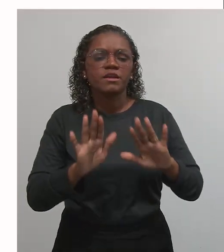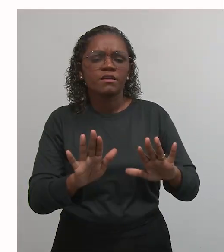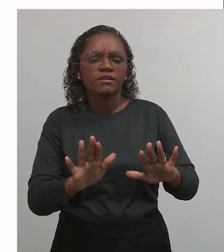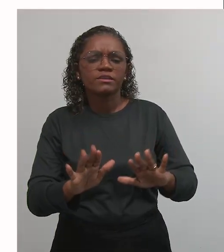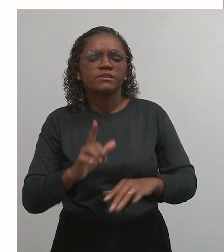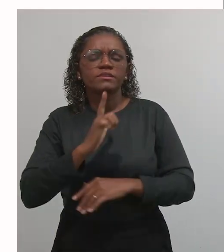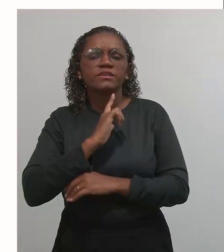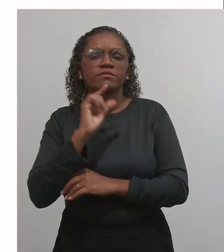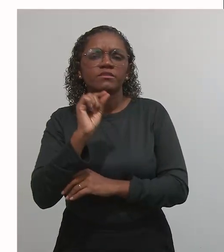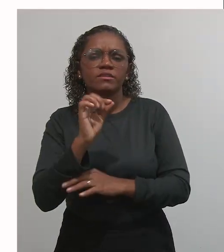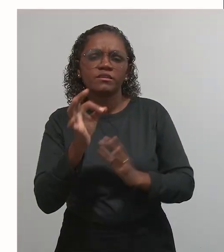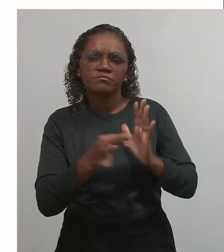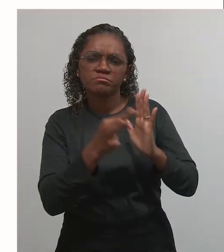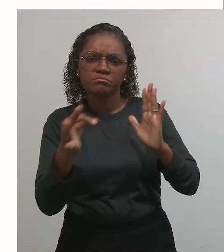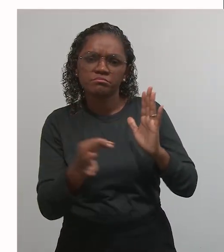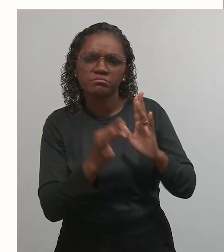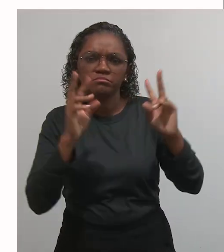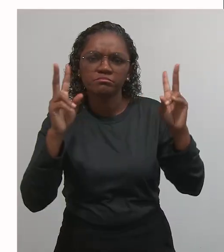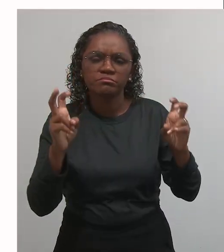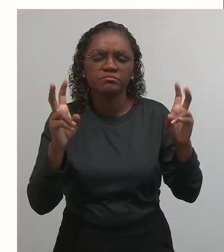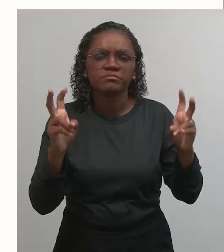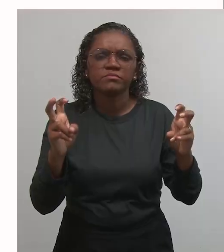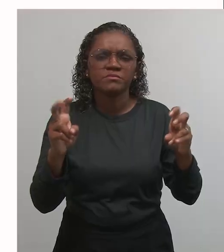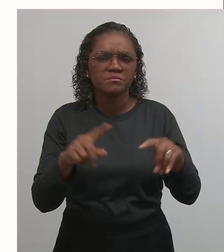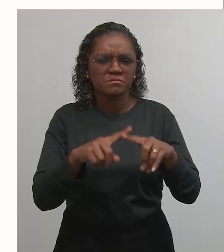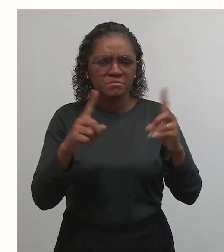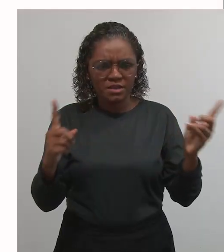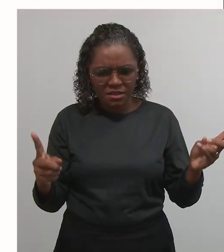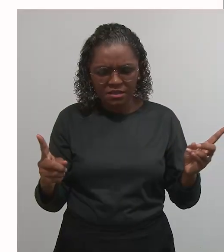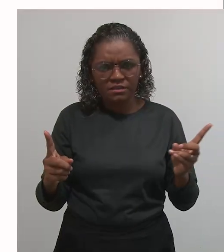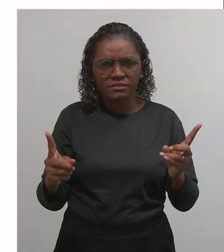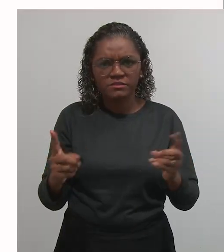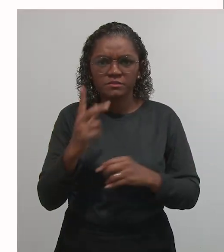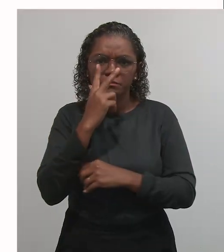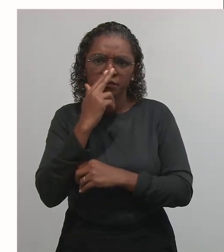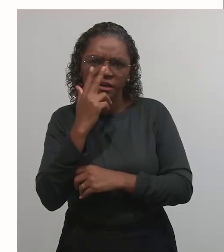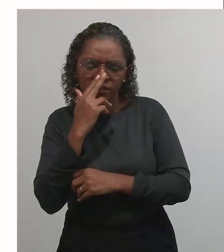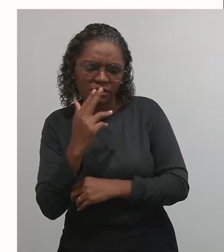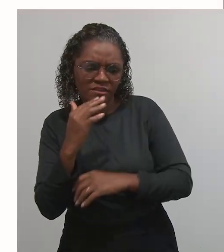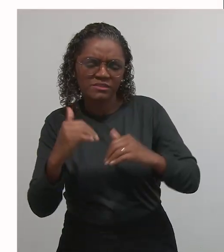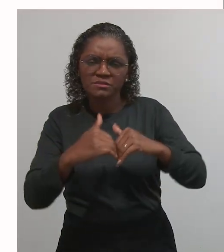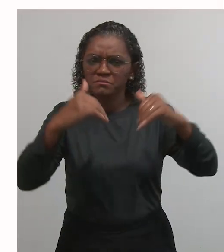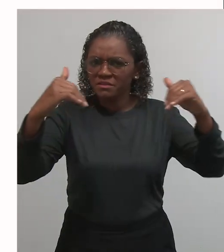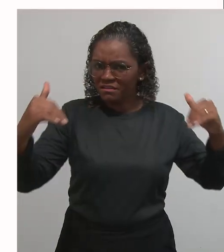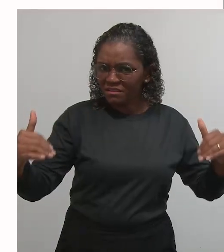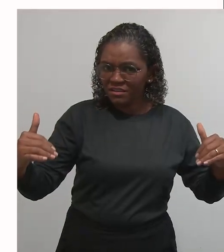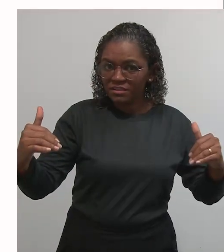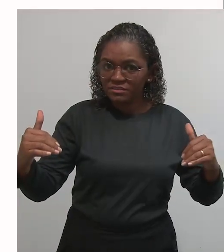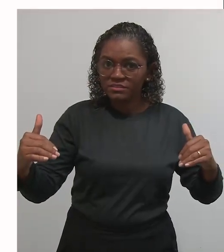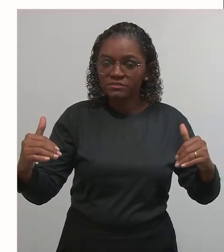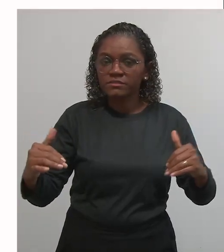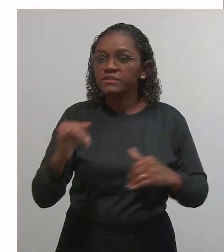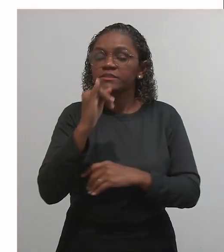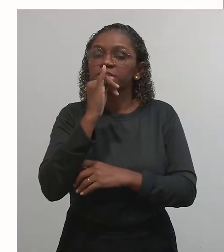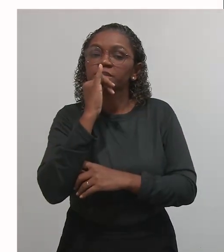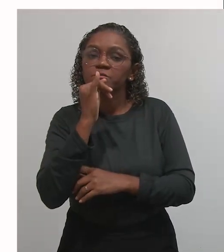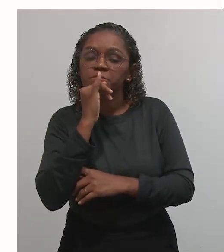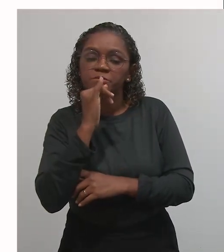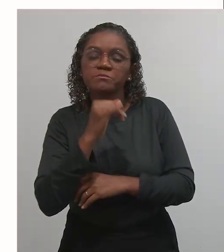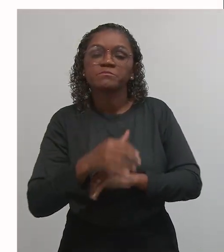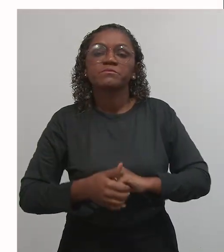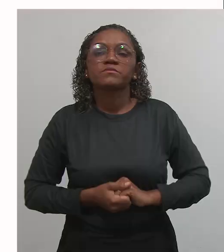crítica que essas teorias idealistas, elas são descoladas da realidade. Ela não traz